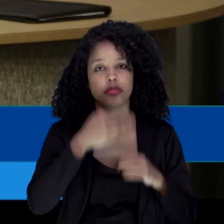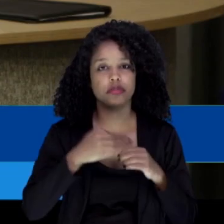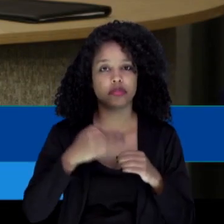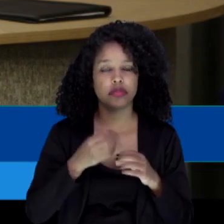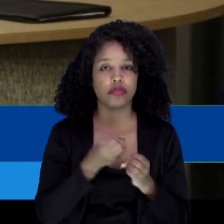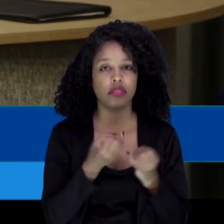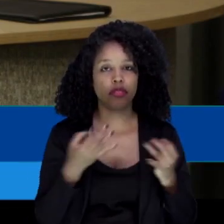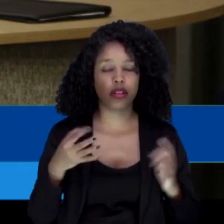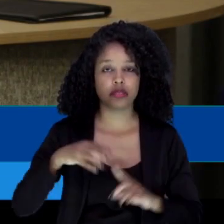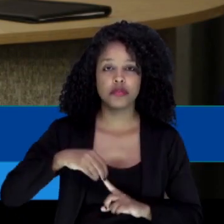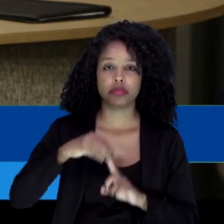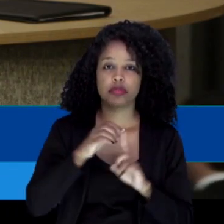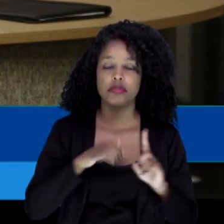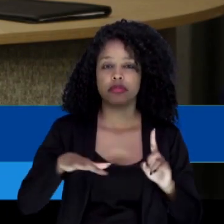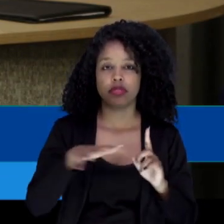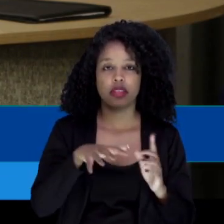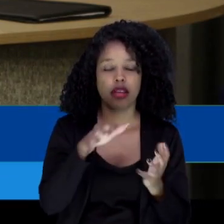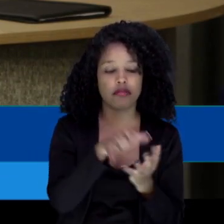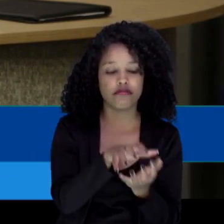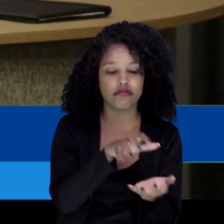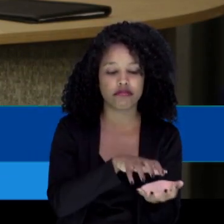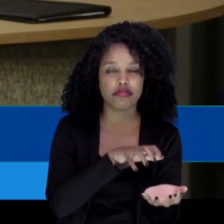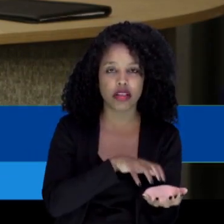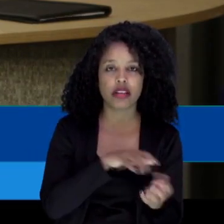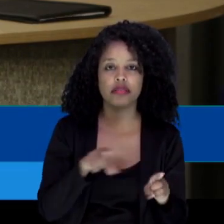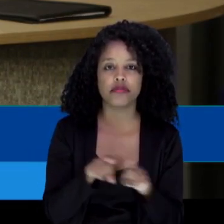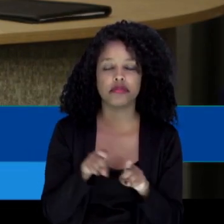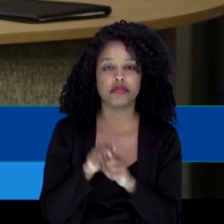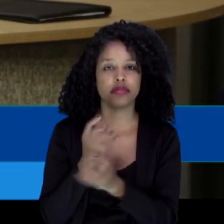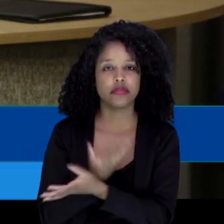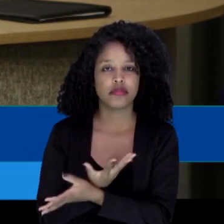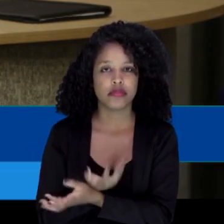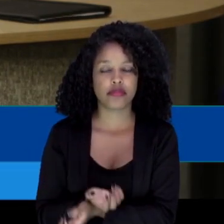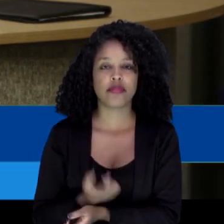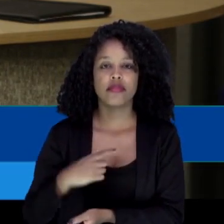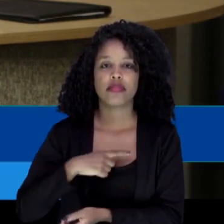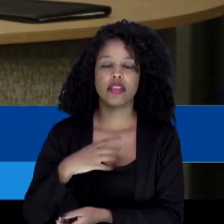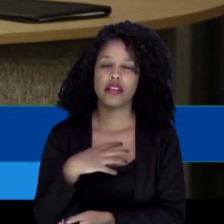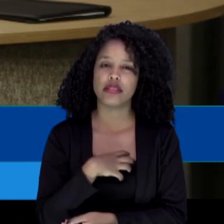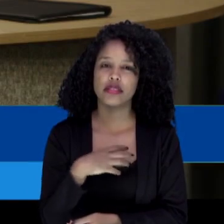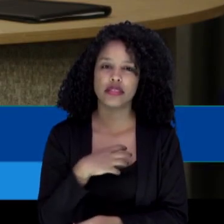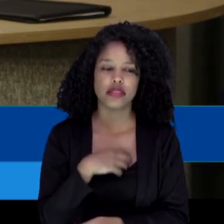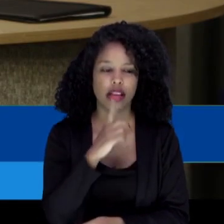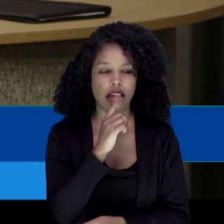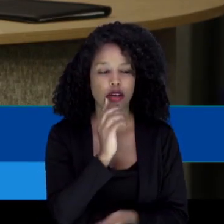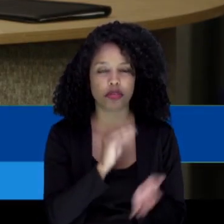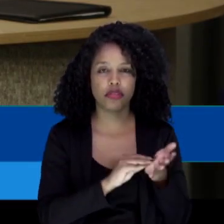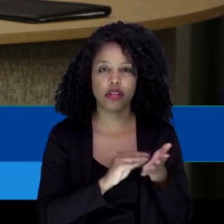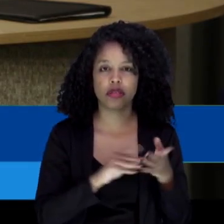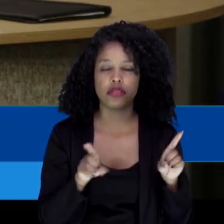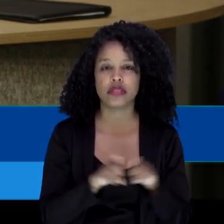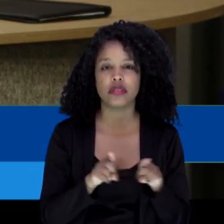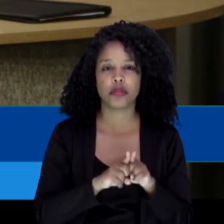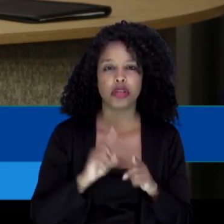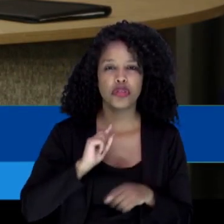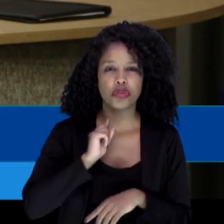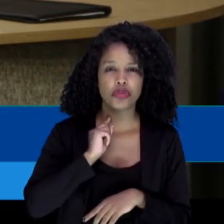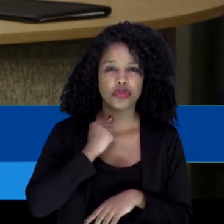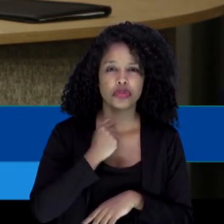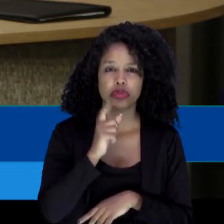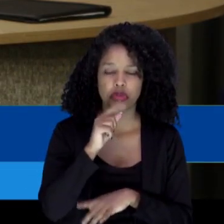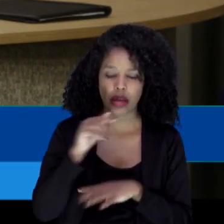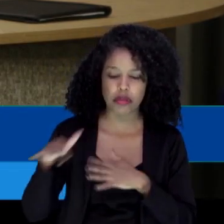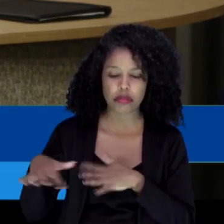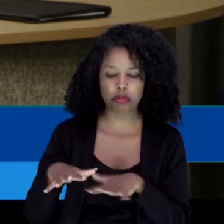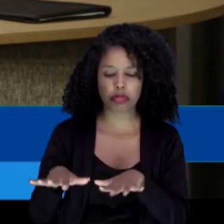no Agreste no Sertão Ainda passam pela falta d'água e por esgotos a céu aberto acredito que